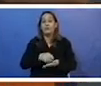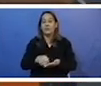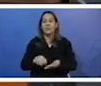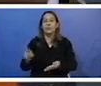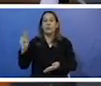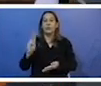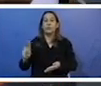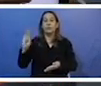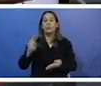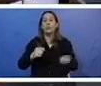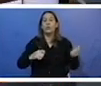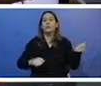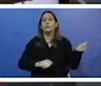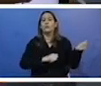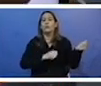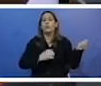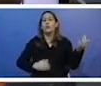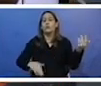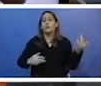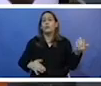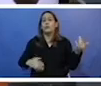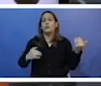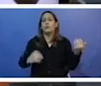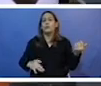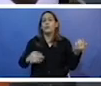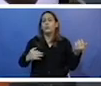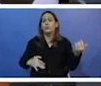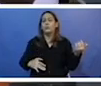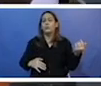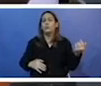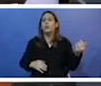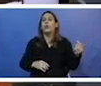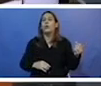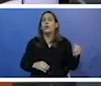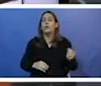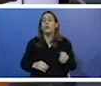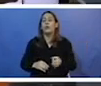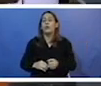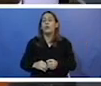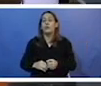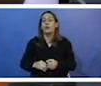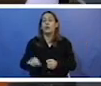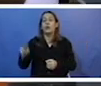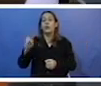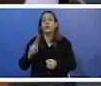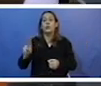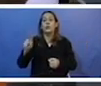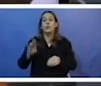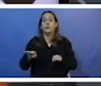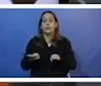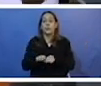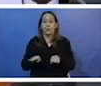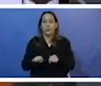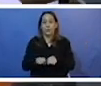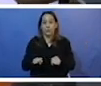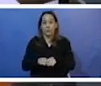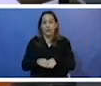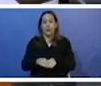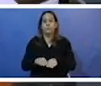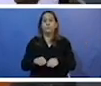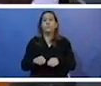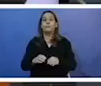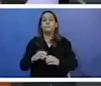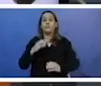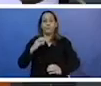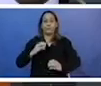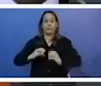suas apresentações? Então, além da gravura, do texto que está lá, do poema, eles